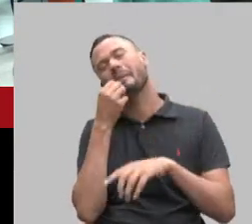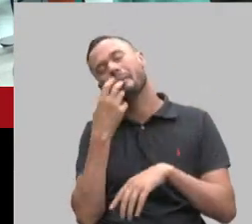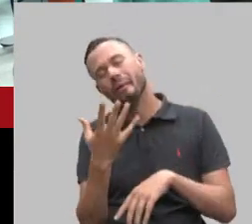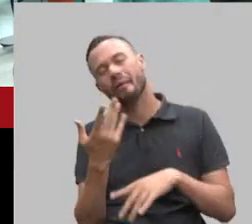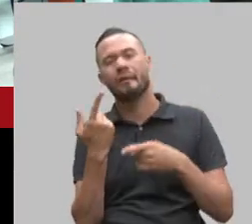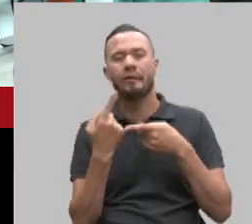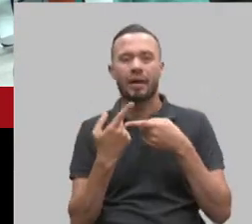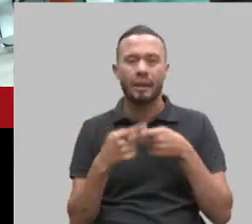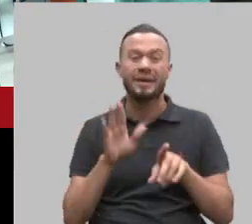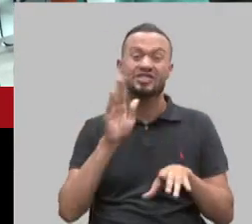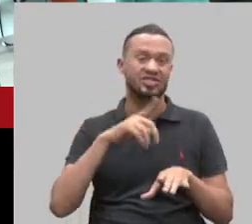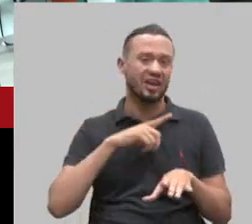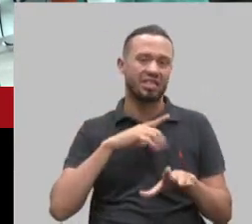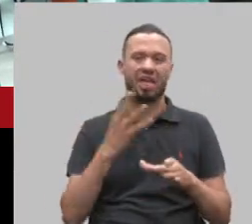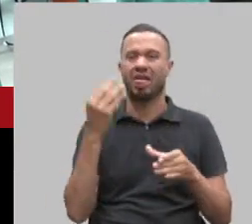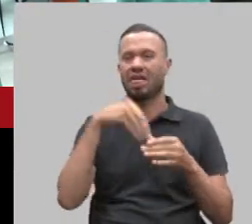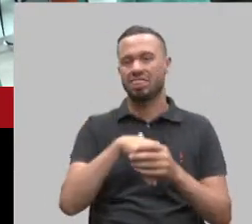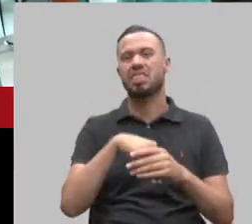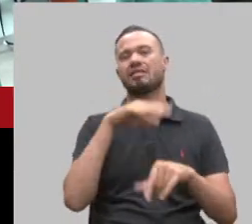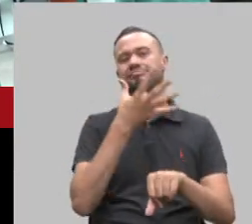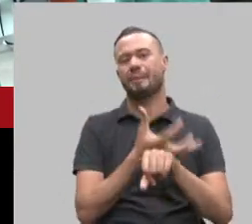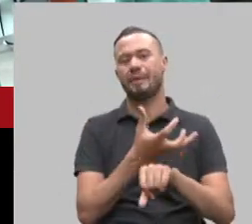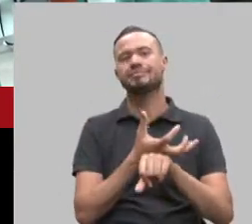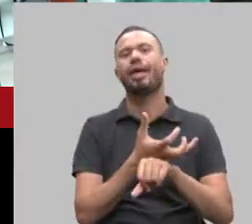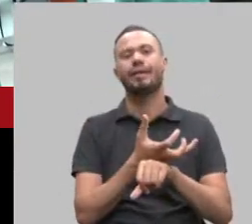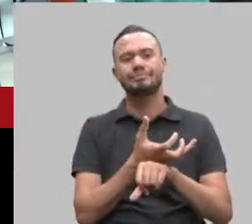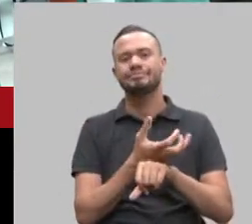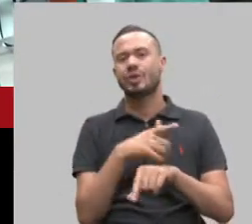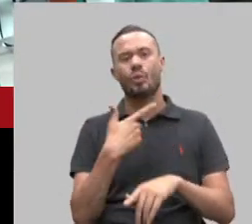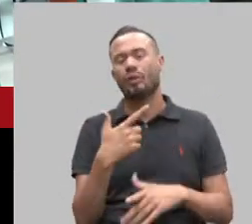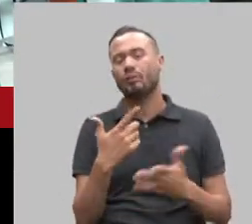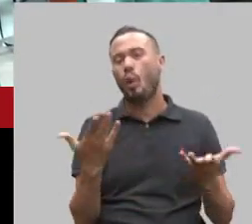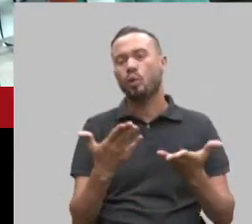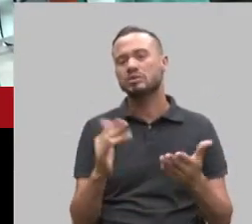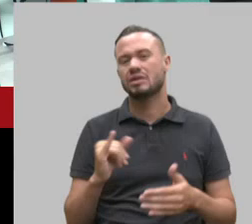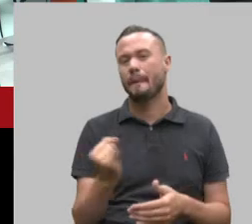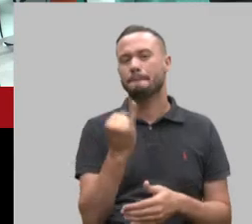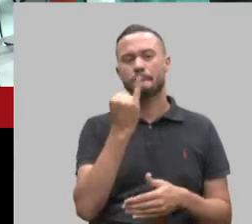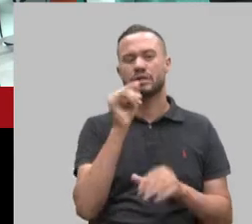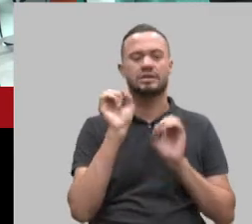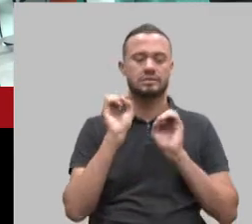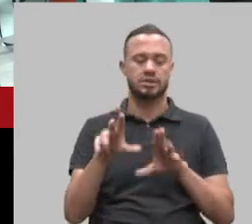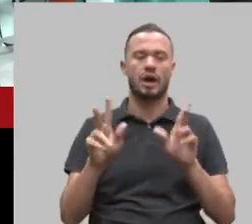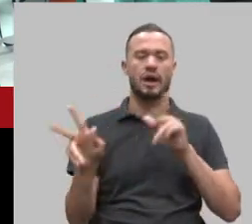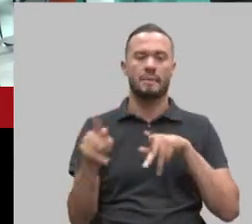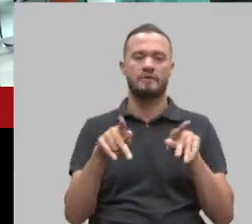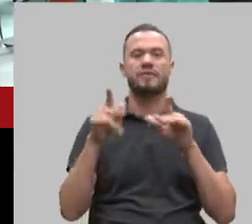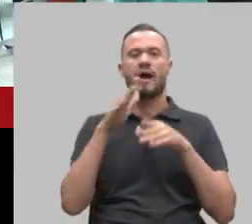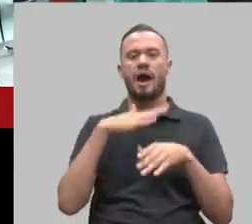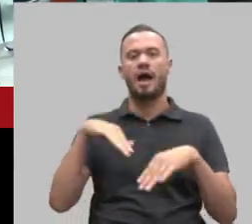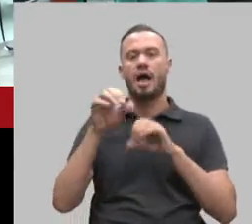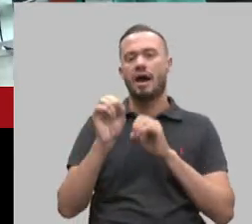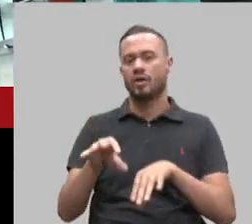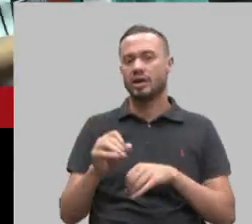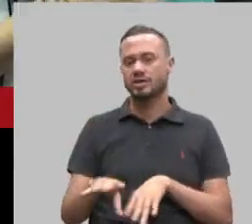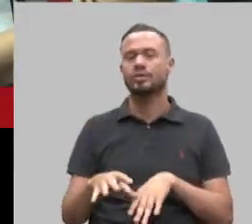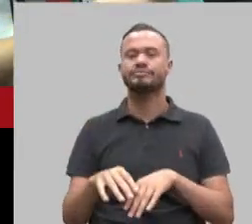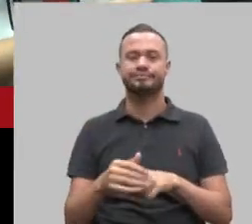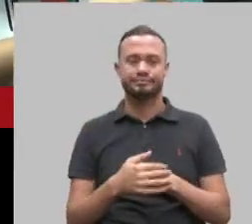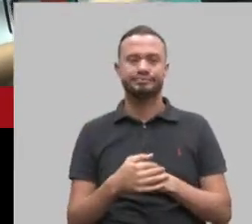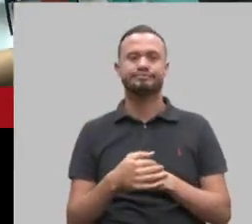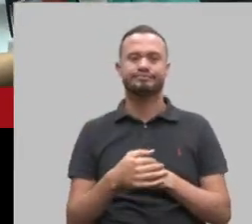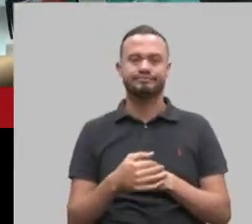estão instituídos em uma disciplina e ele não traz o mais importante que é a capacitação dos profissionais de educação tanto dos dos